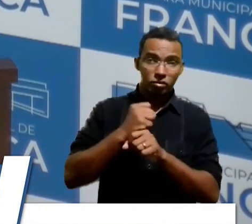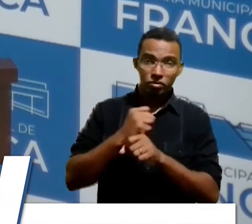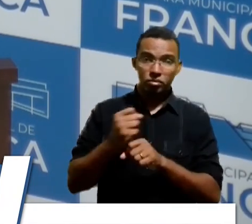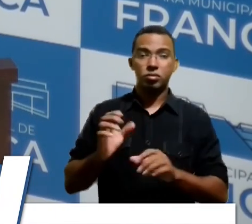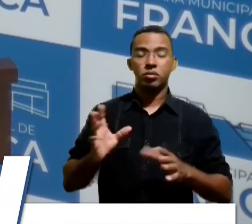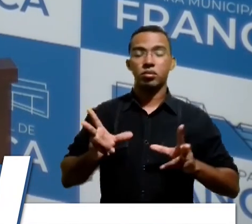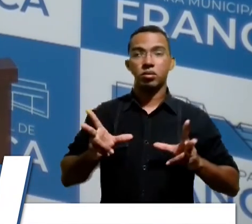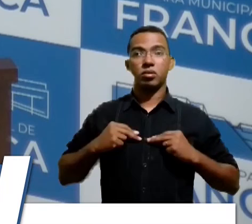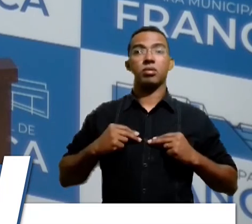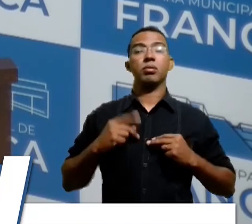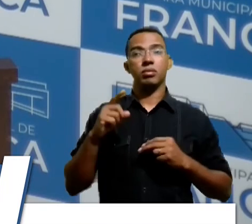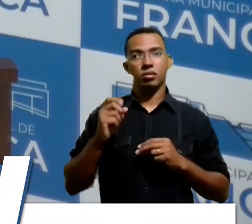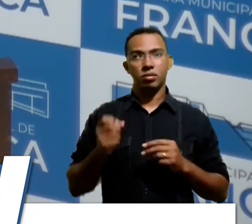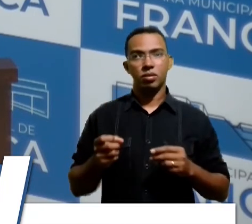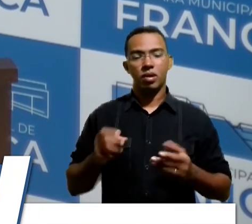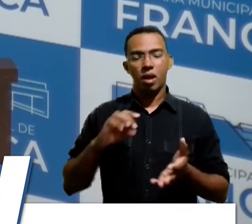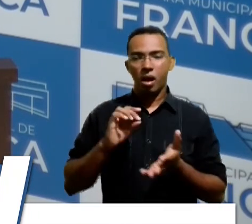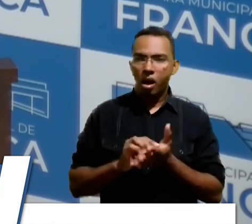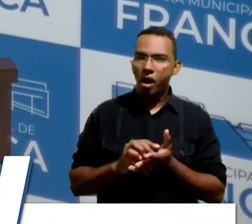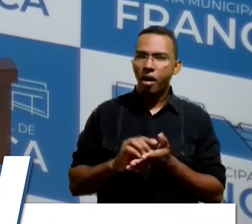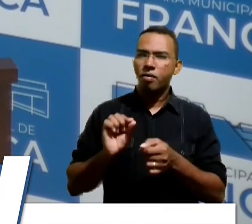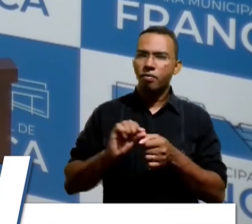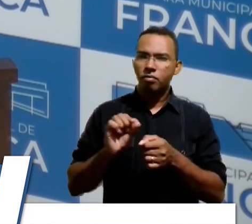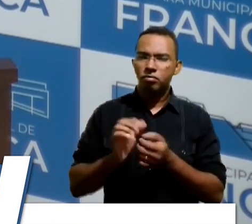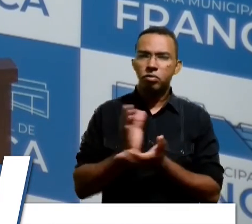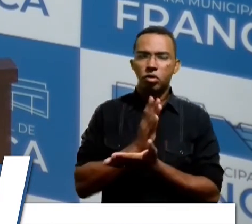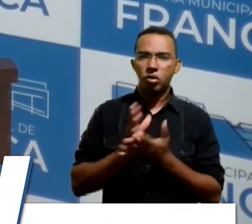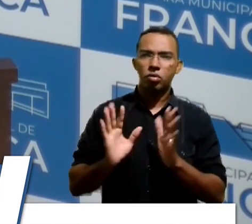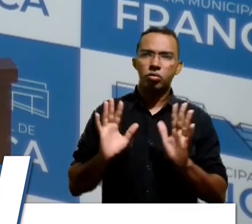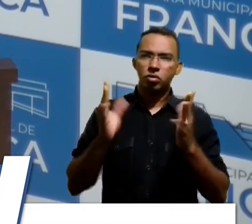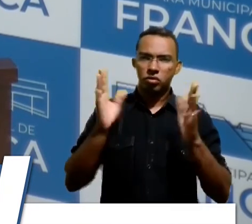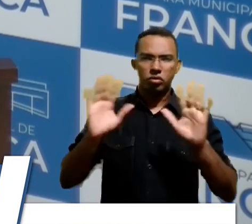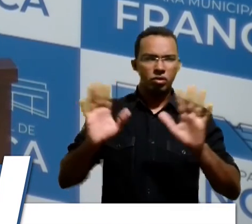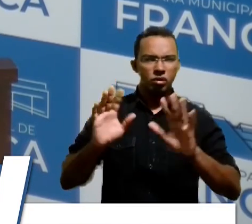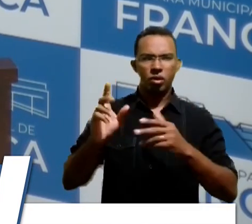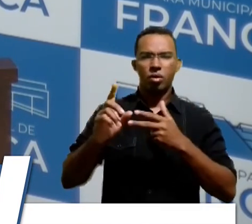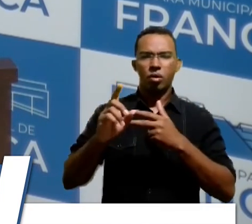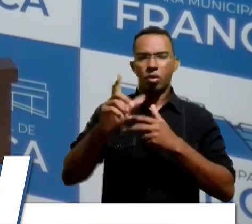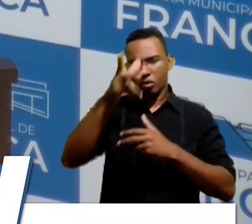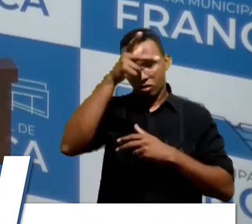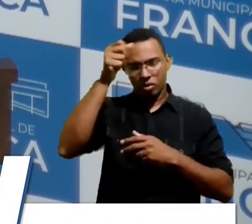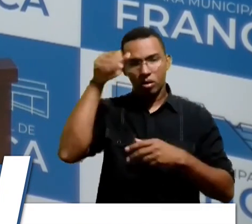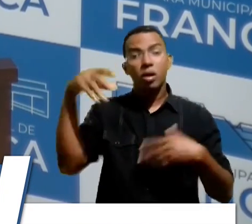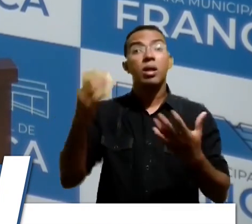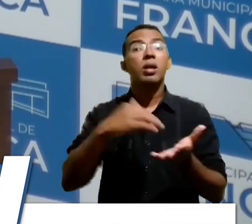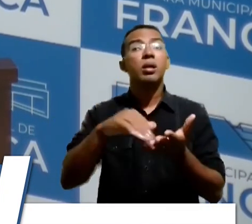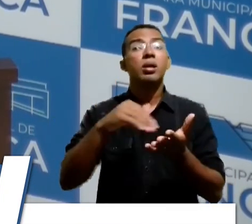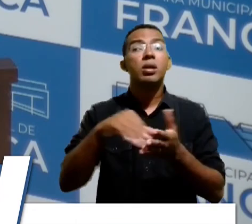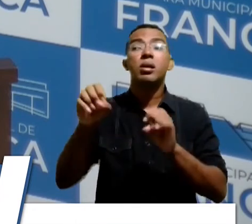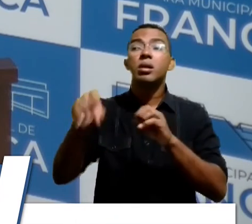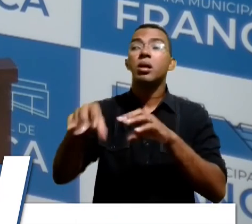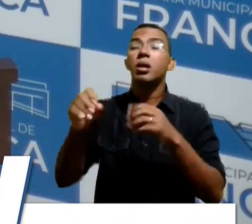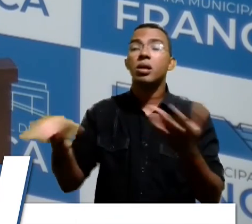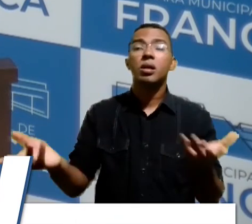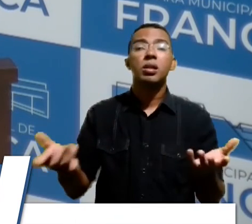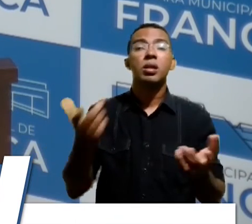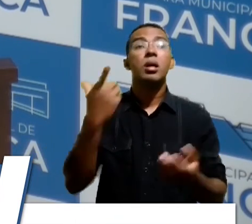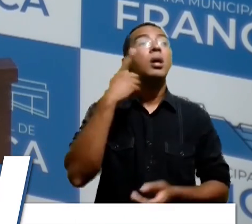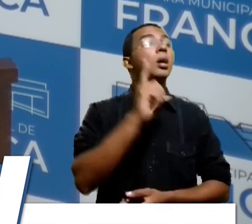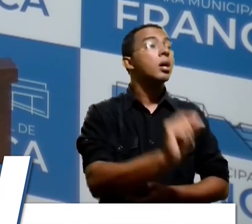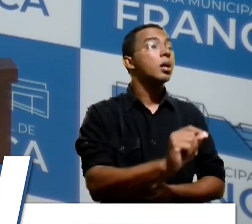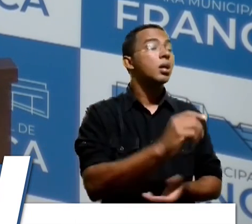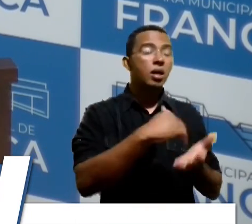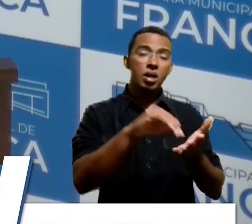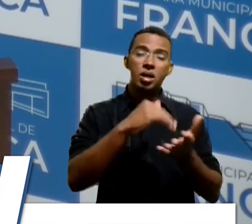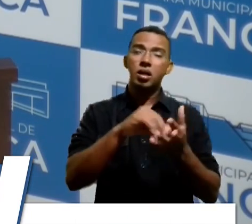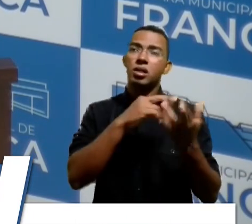alguma realidade e faça alguma coisa, porque não só o prefeito, cadê a Secretaria da Educação? Cadê a secretária que é